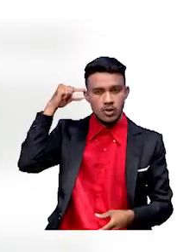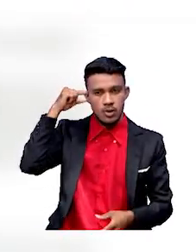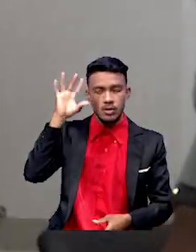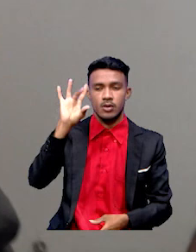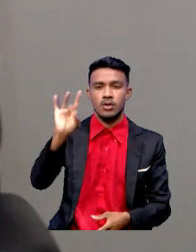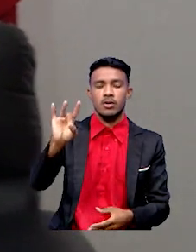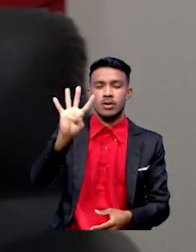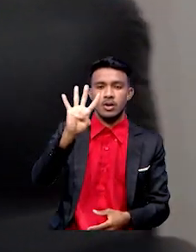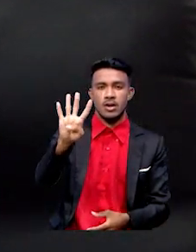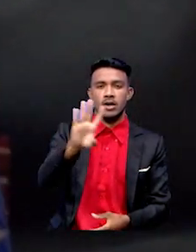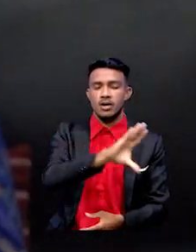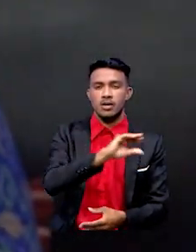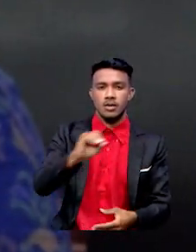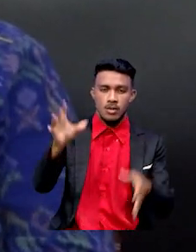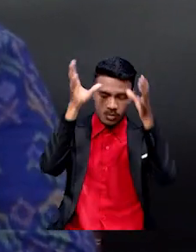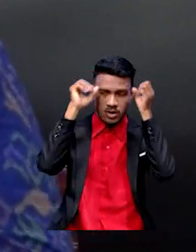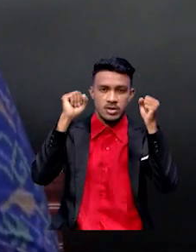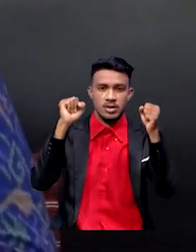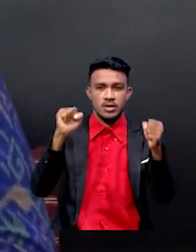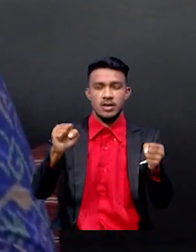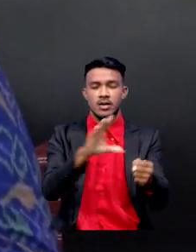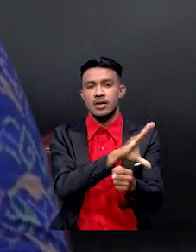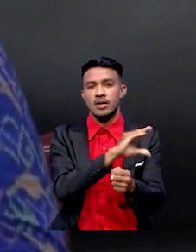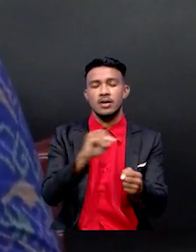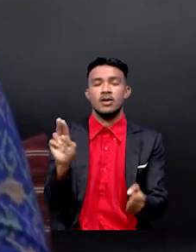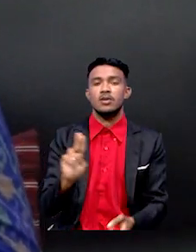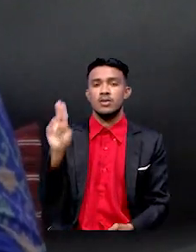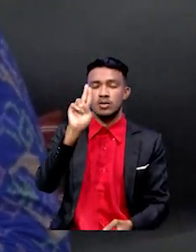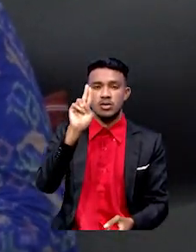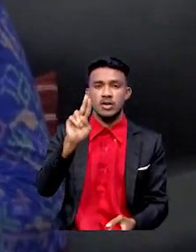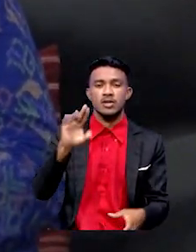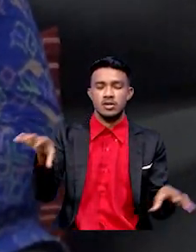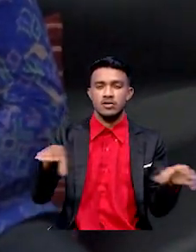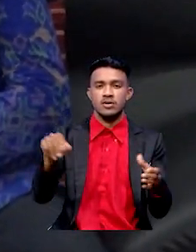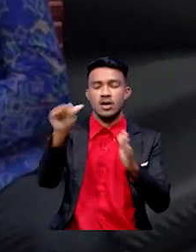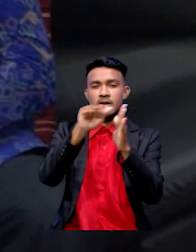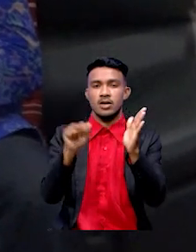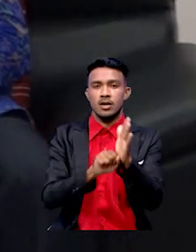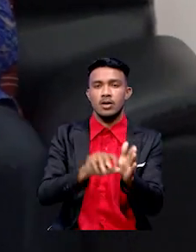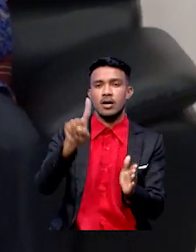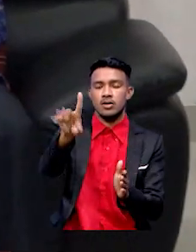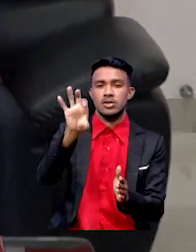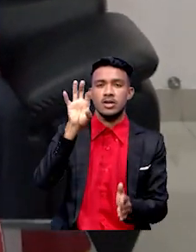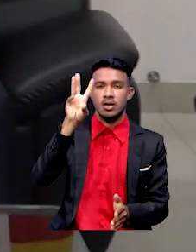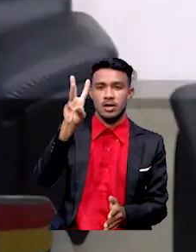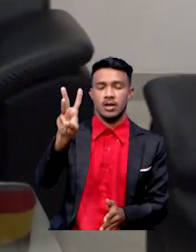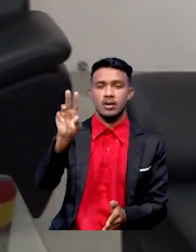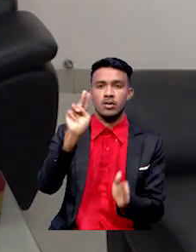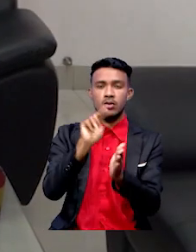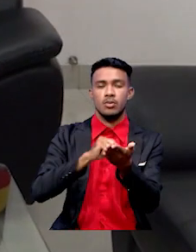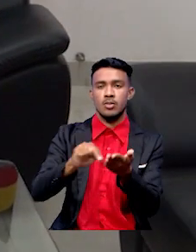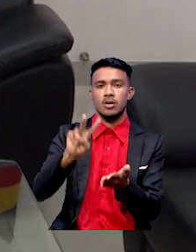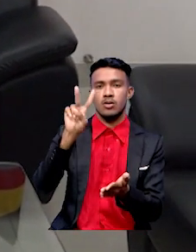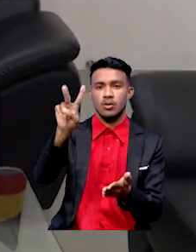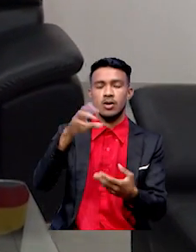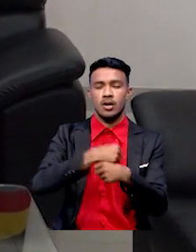Inhat. Presidente da República usa a competência constitucional, artigo Atos Idanen, número 2, halo nomeação